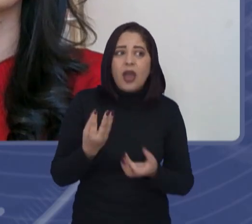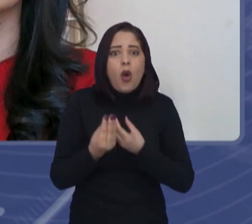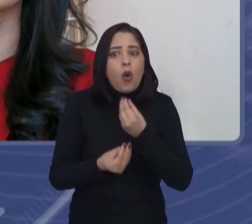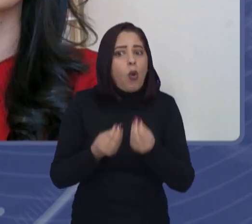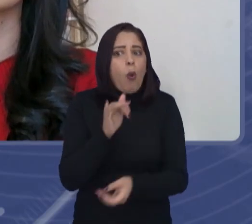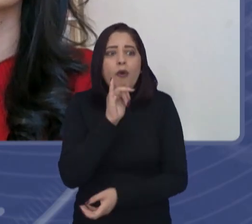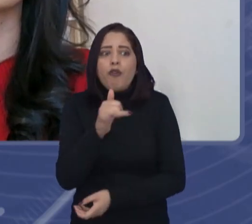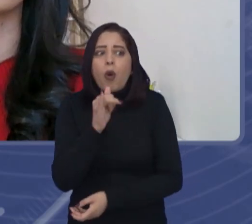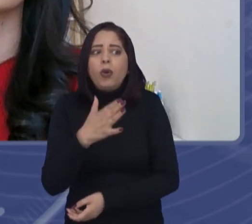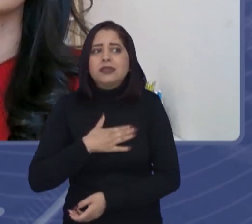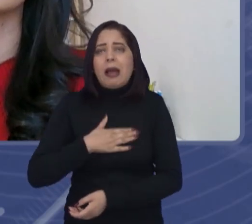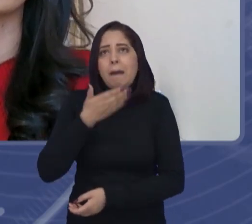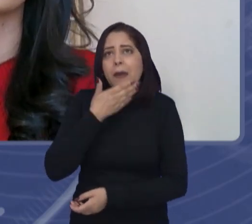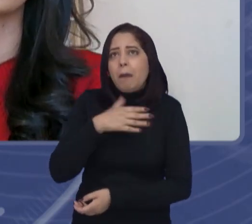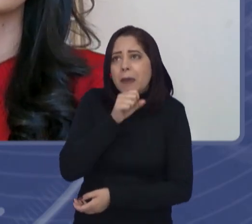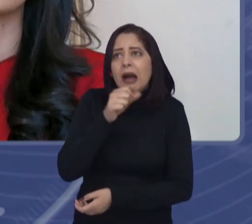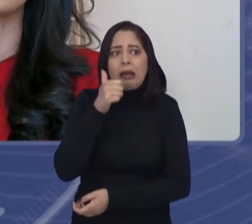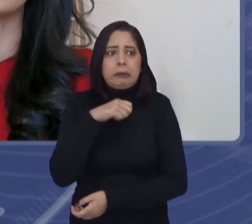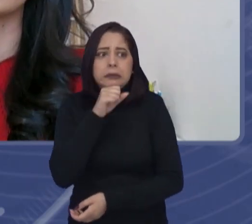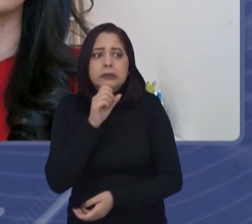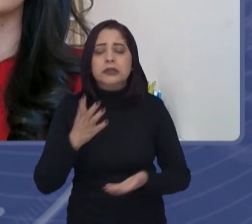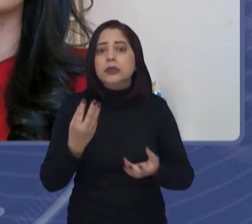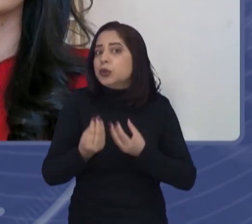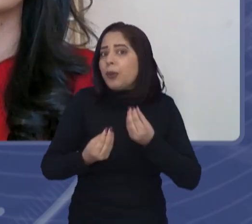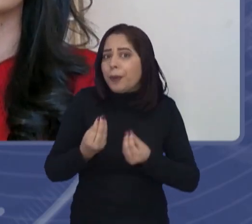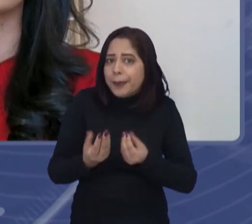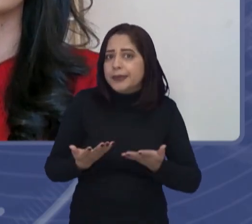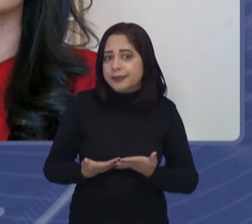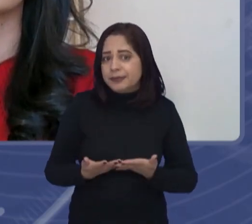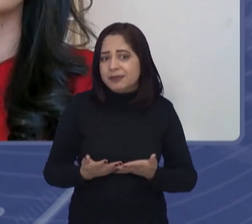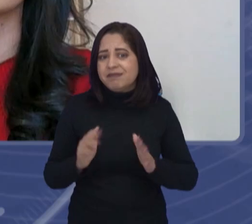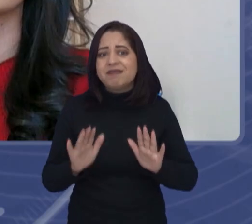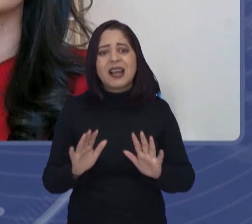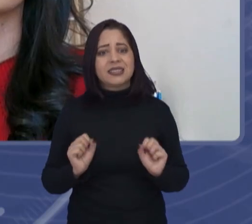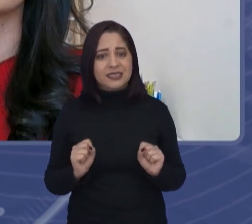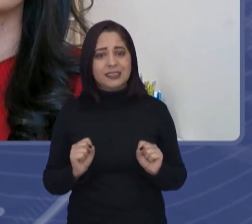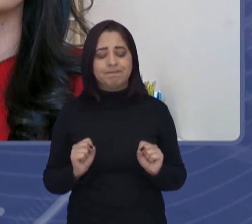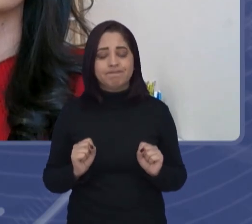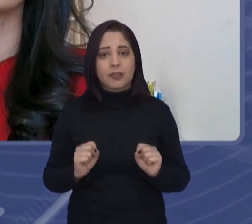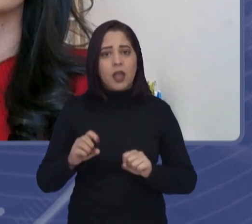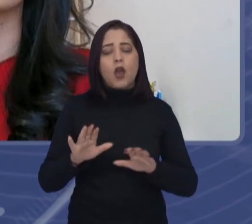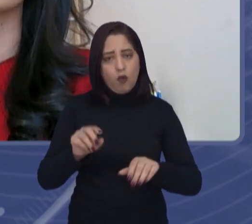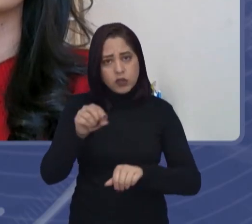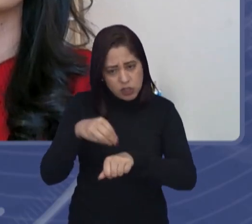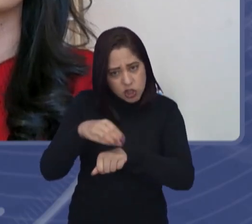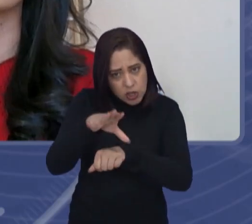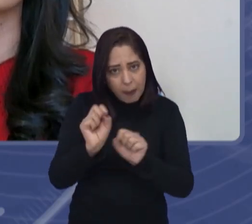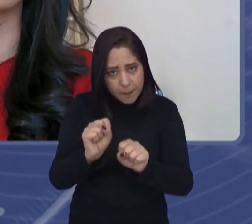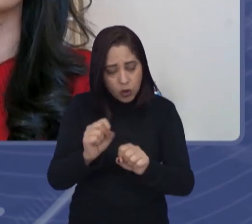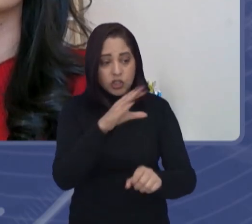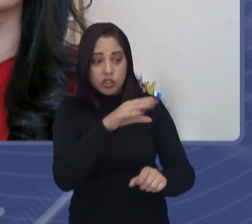procurando ajuda, né, de profissionais, psicólogos, psicopedagogos. Mas que dica que você daria ali para o